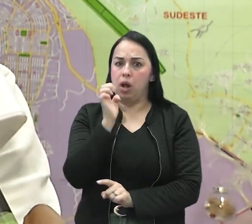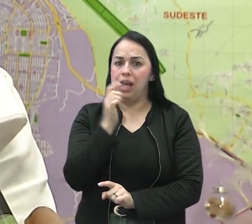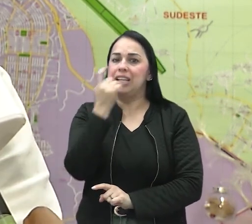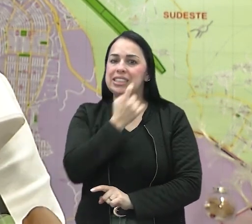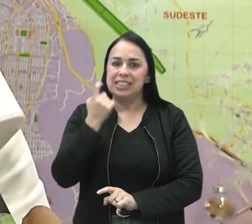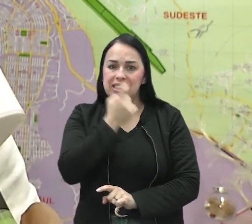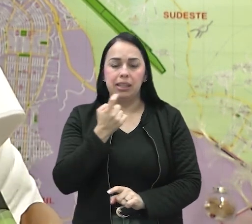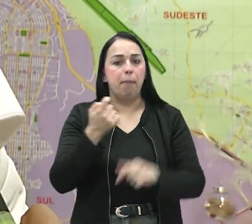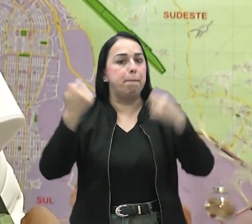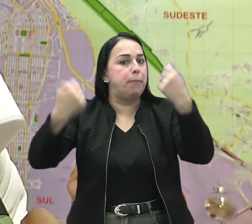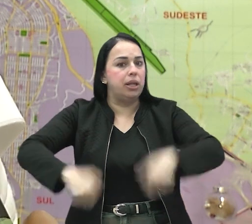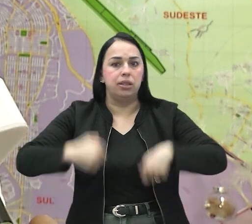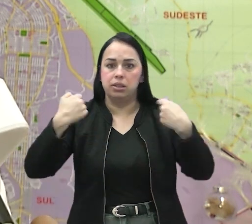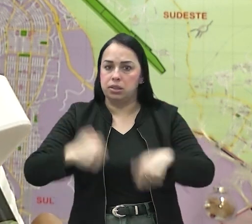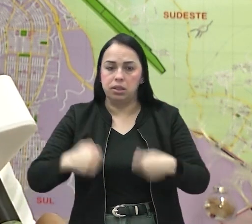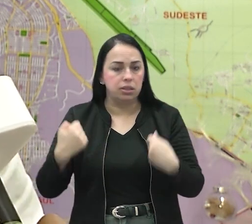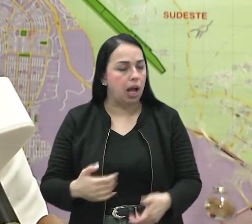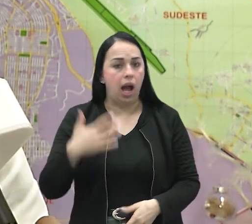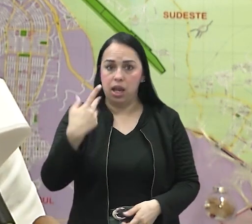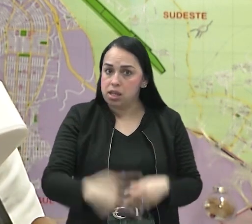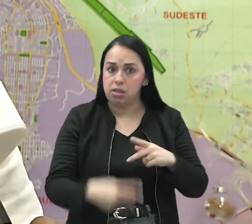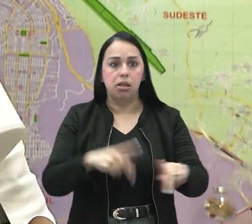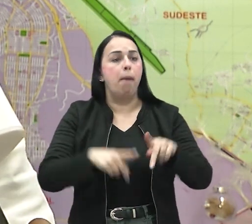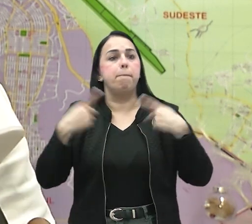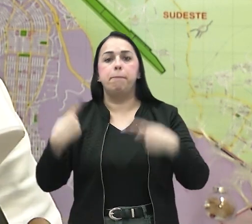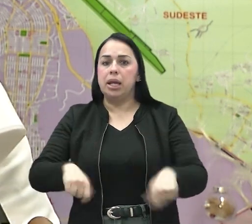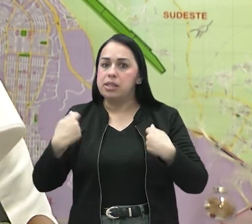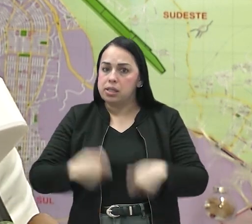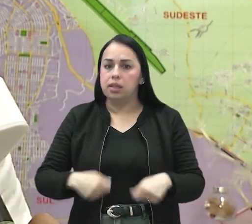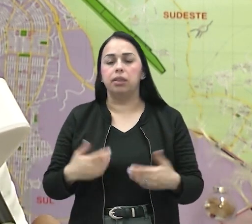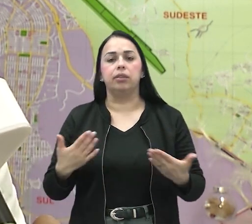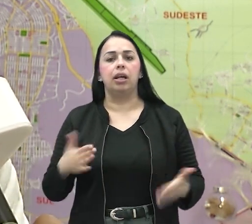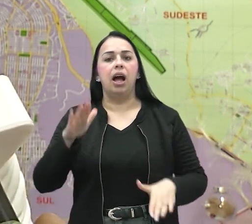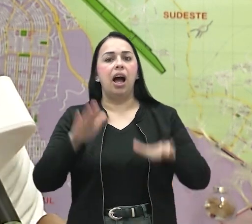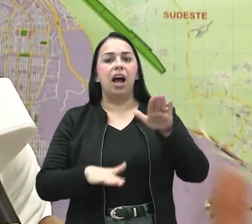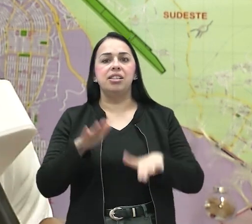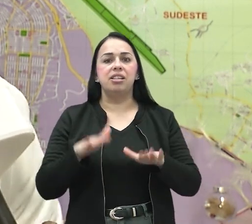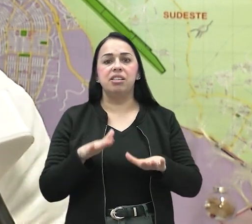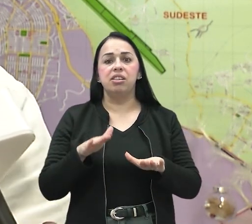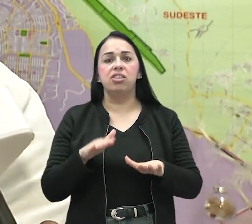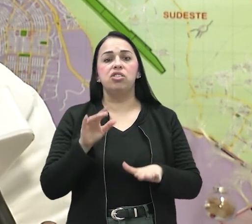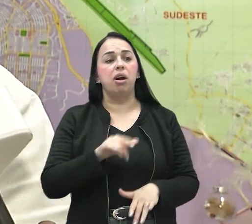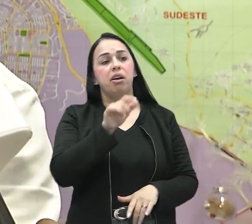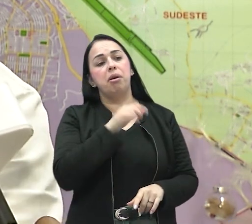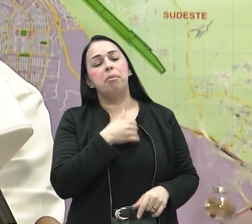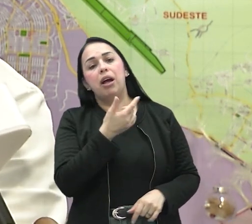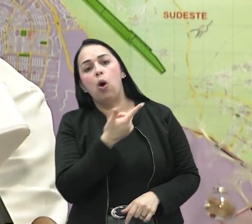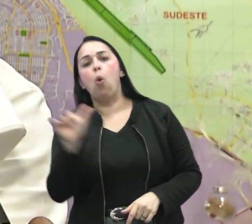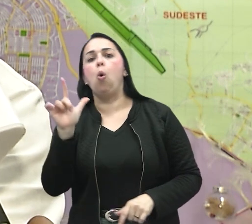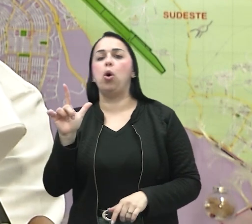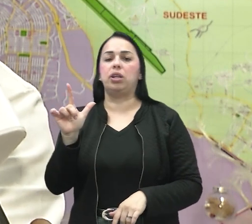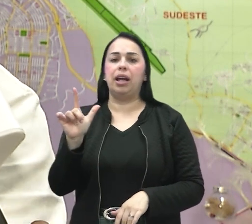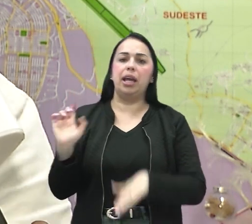emergência odontológica. Isso era necessário para a nossa cidade, era urgente e muitas vezes era só indicado ao pessoal ir para uma